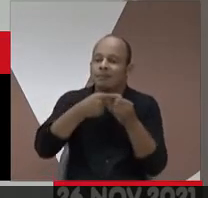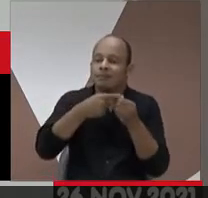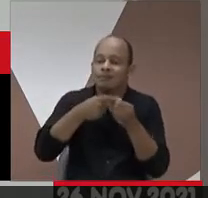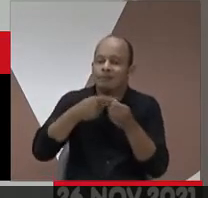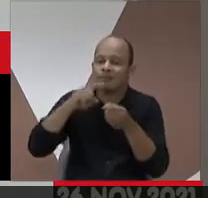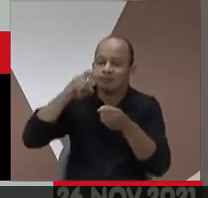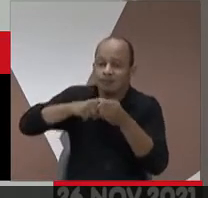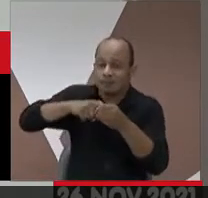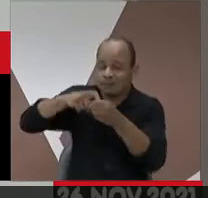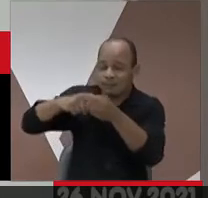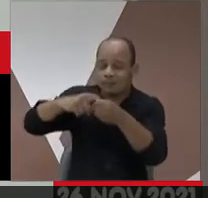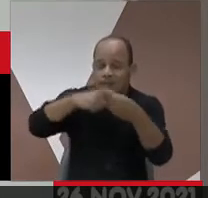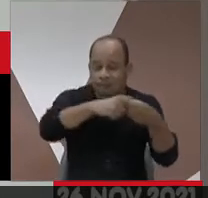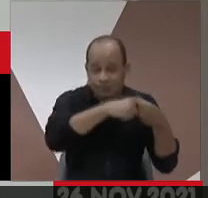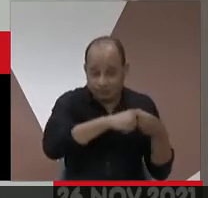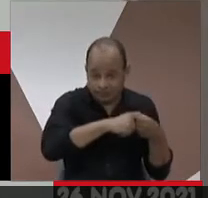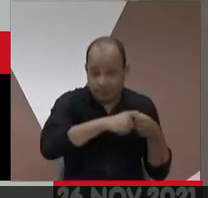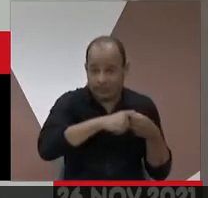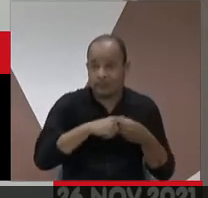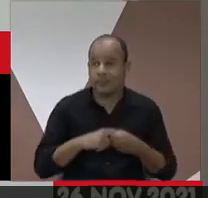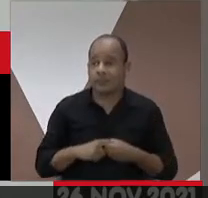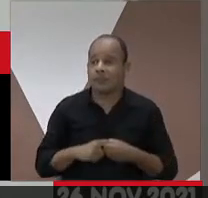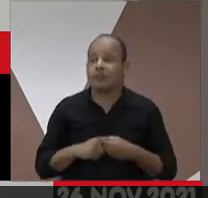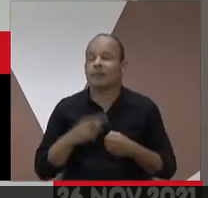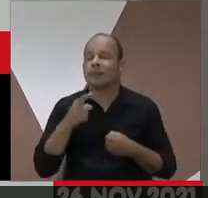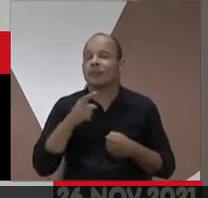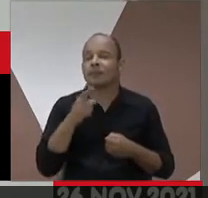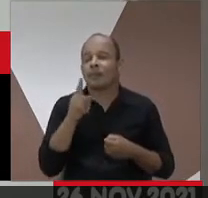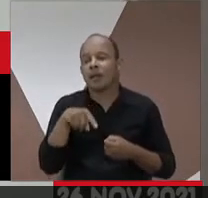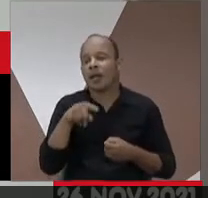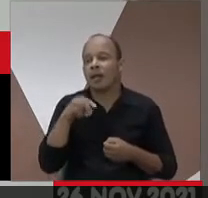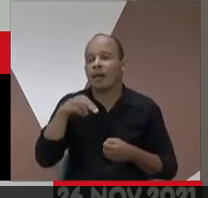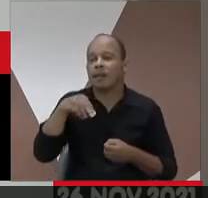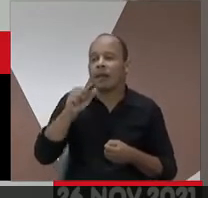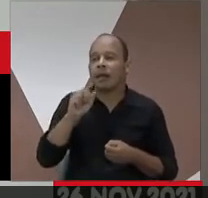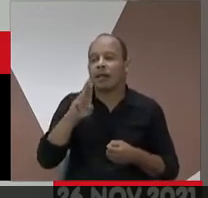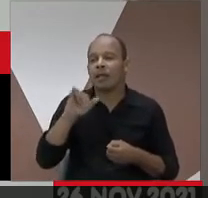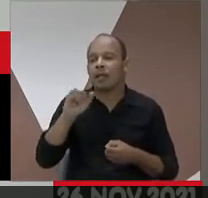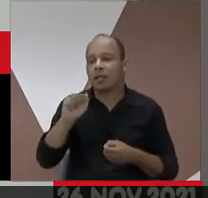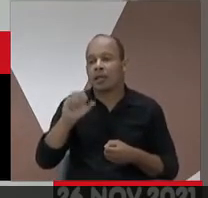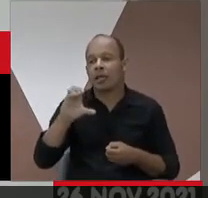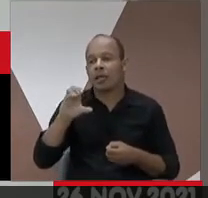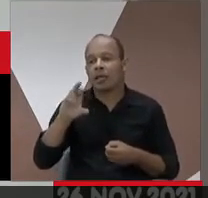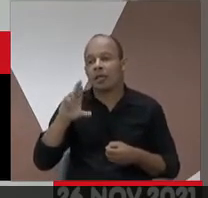Cristina Maria de Oliveira, do SOS Várzea das Flores. Por favor, Cristina.